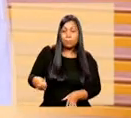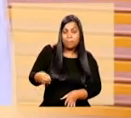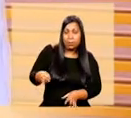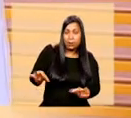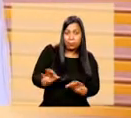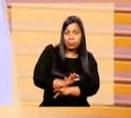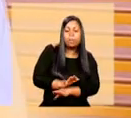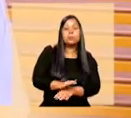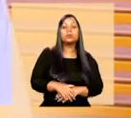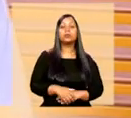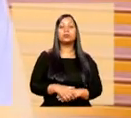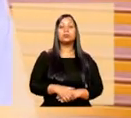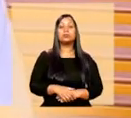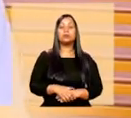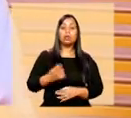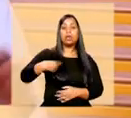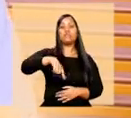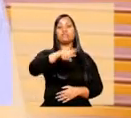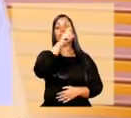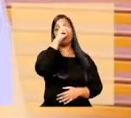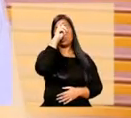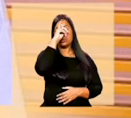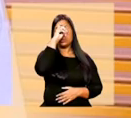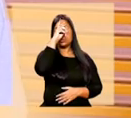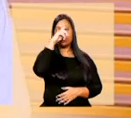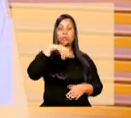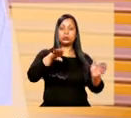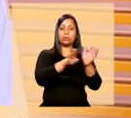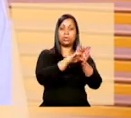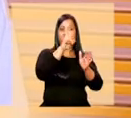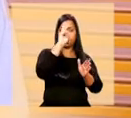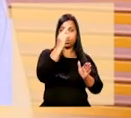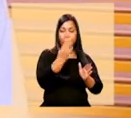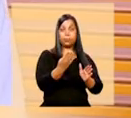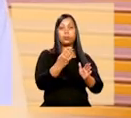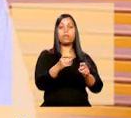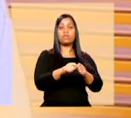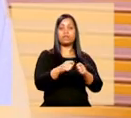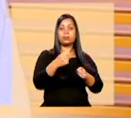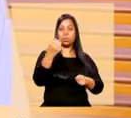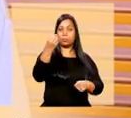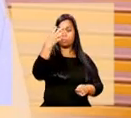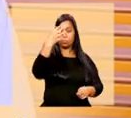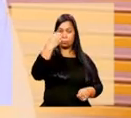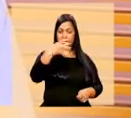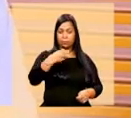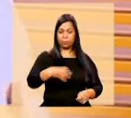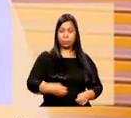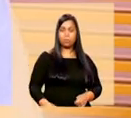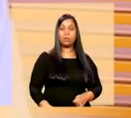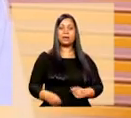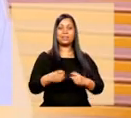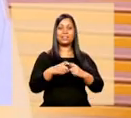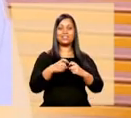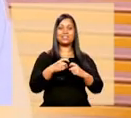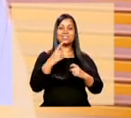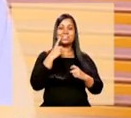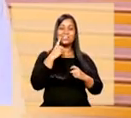que sempre deixa a malinha pronta, e para o hospital de base. Chegou no hospital de base, fui fazer um raio-x, direto para a mesa do